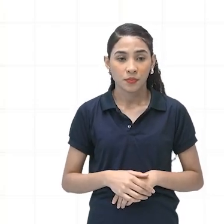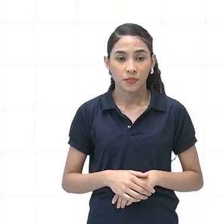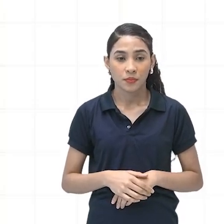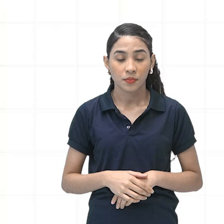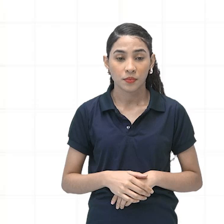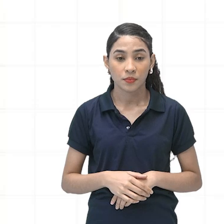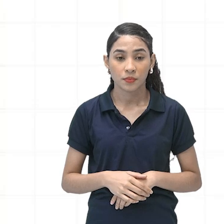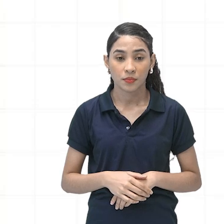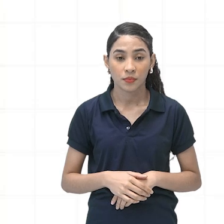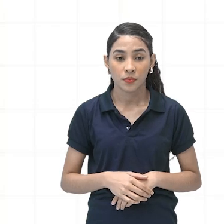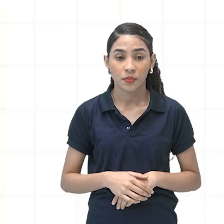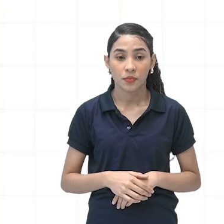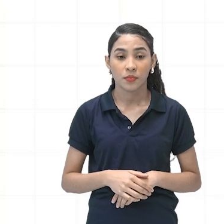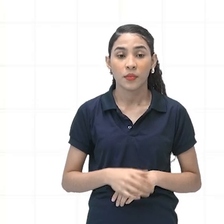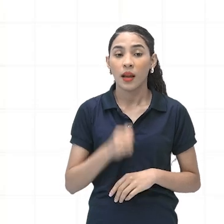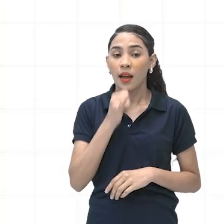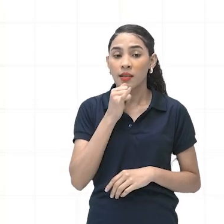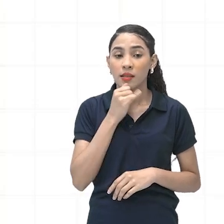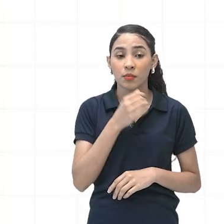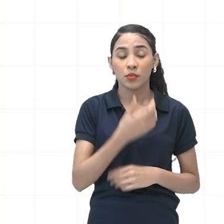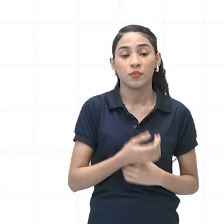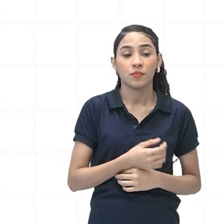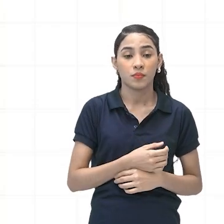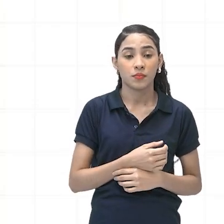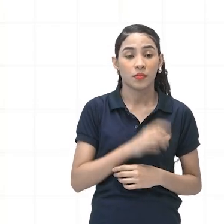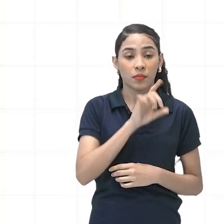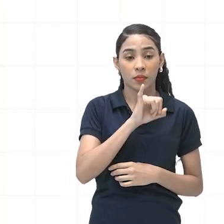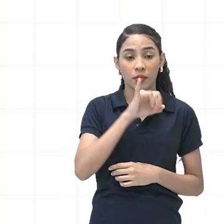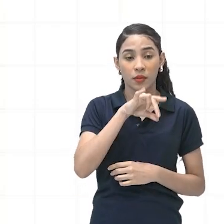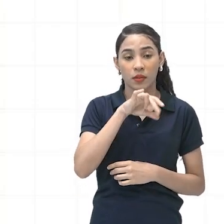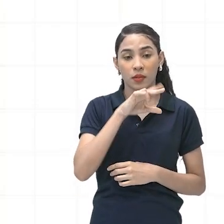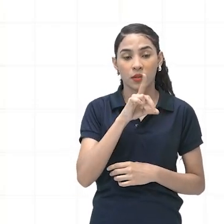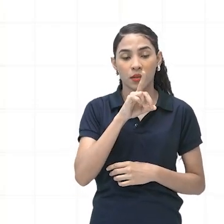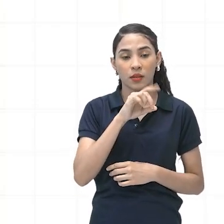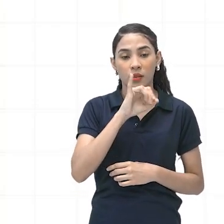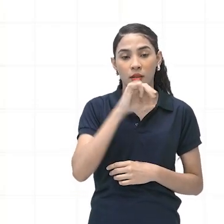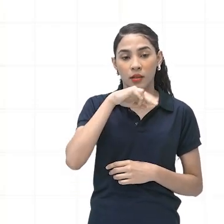Quando esse índice é par.